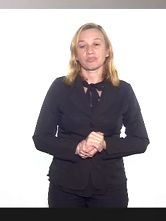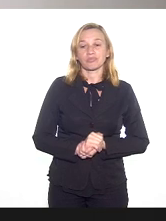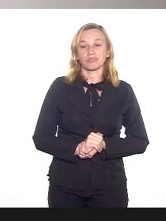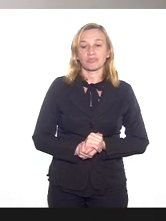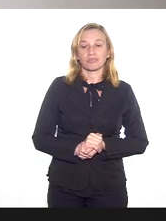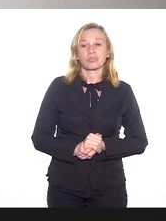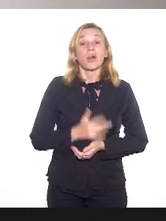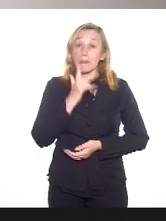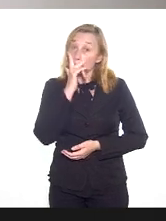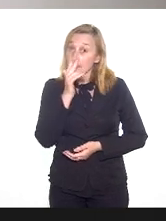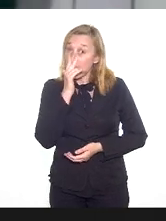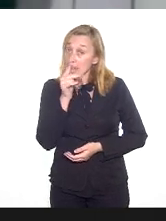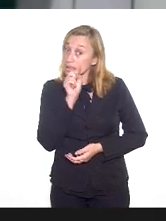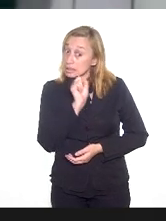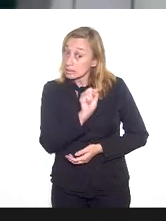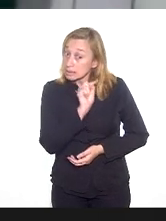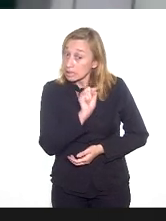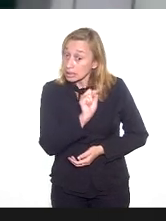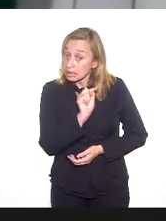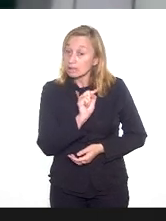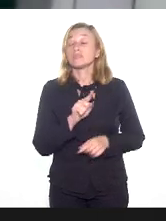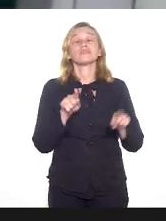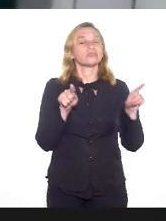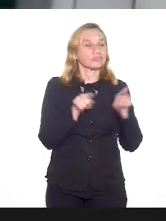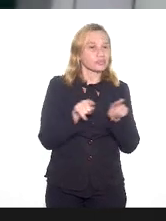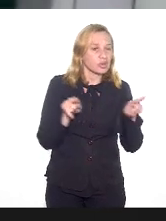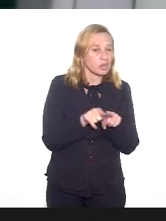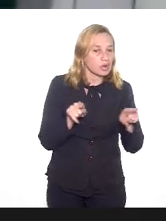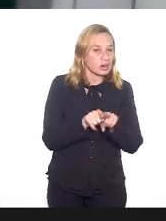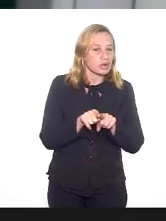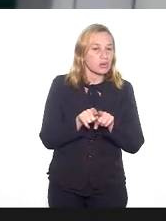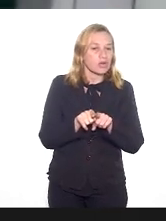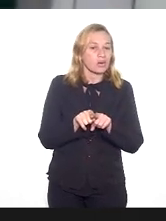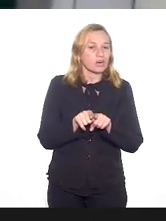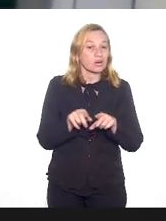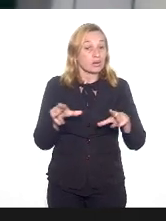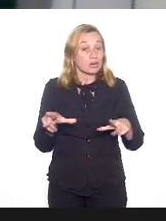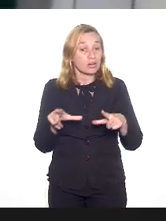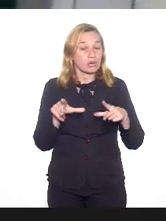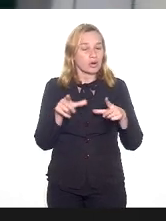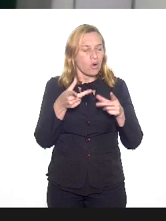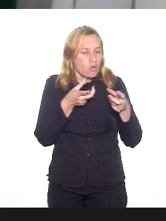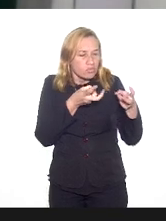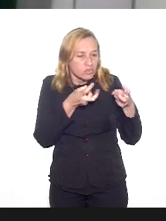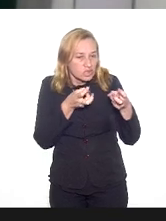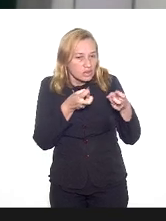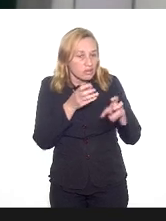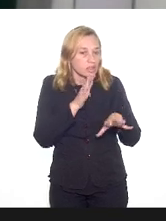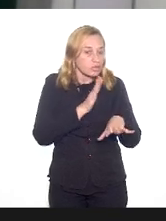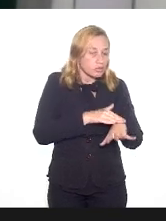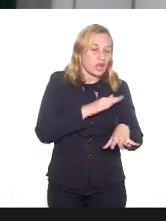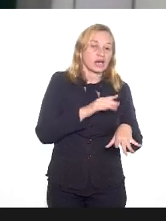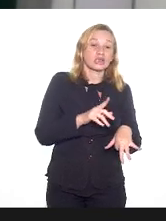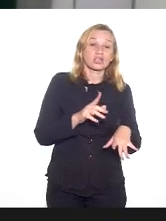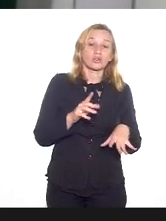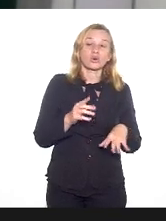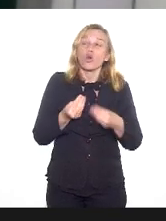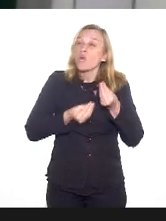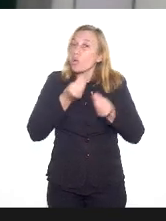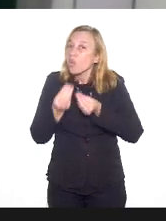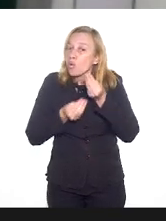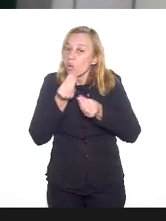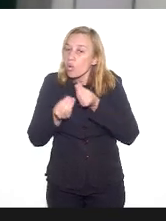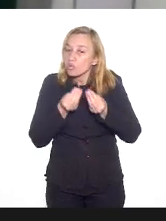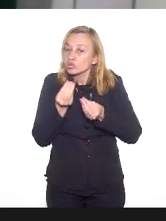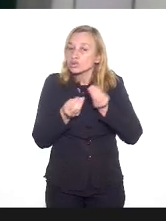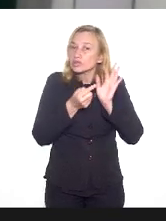me parece que isso também merece ser trazido à nossa consideração pela forma como se